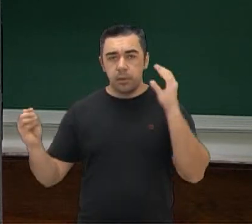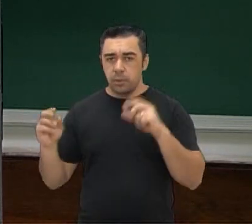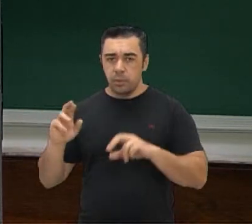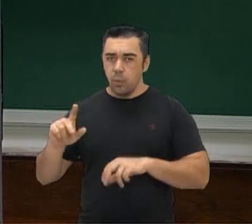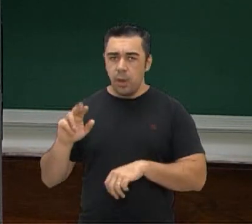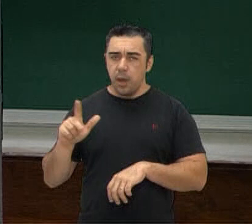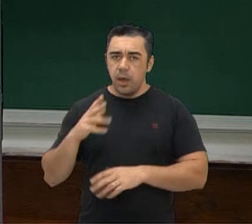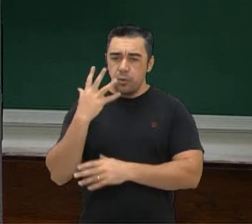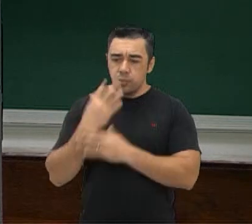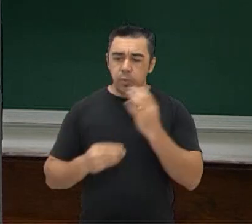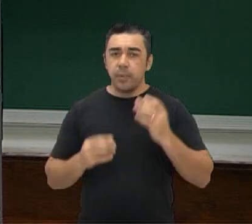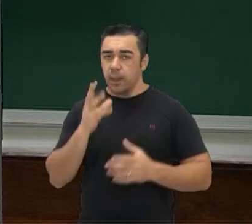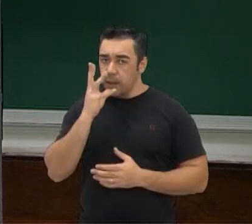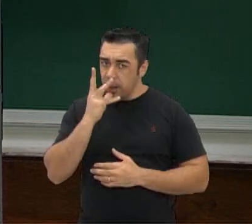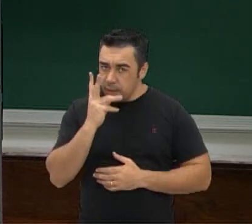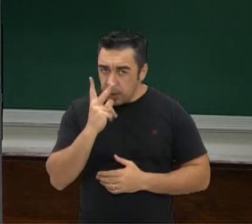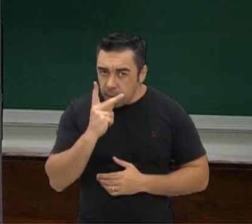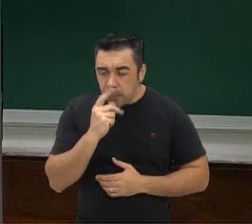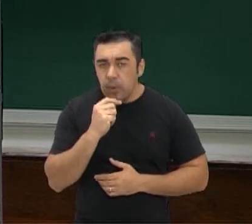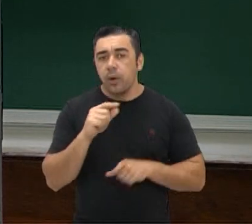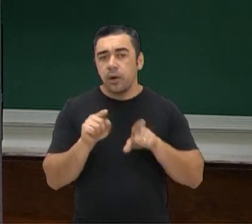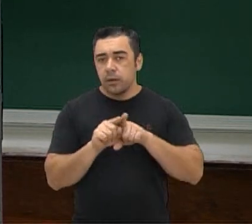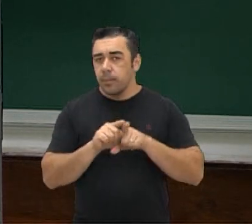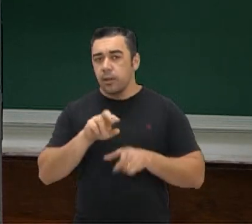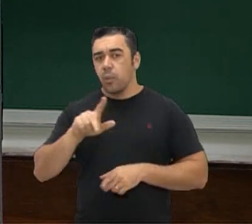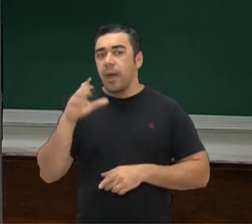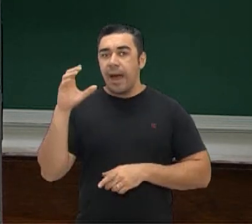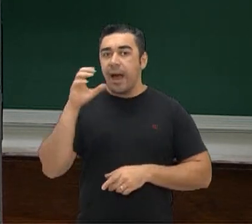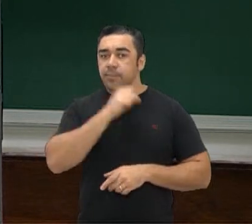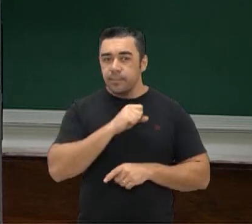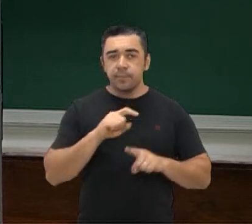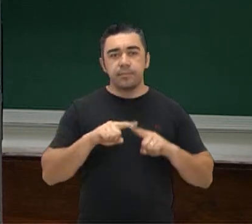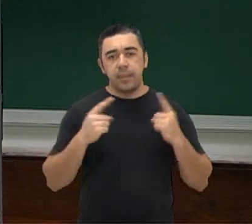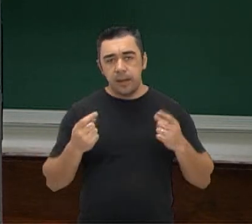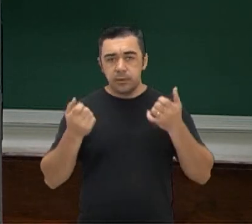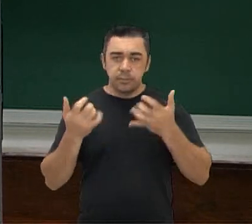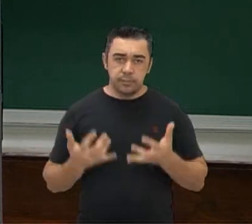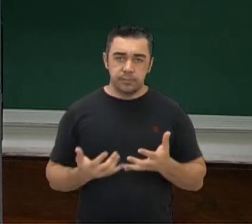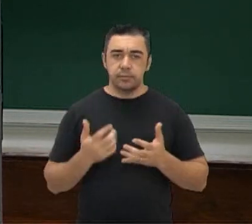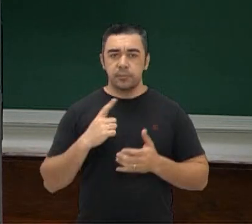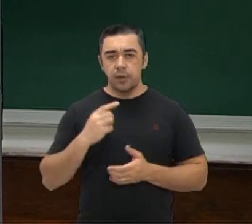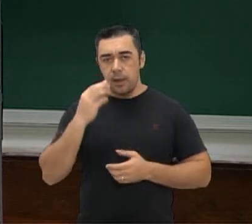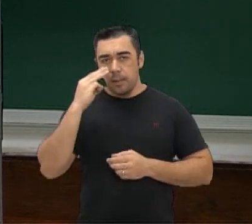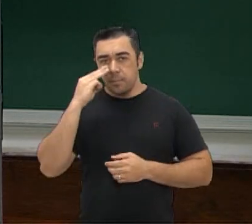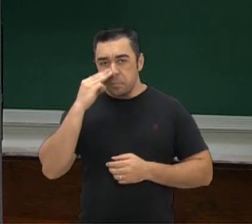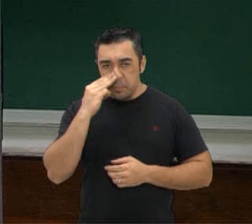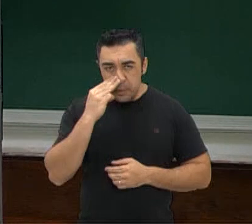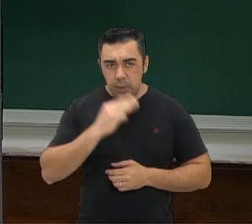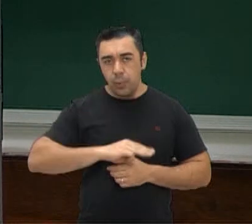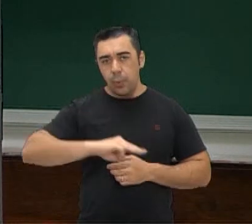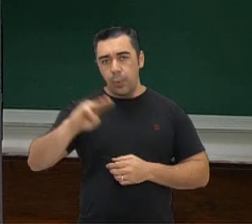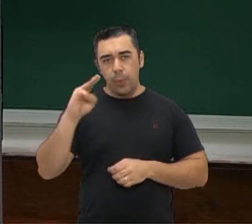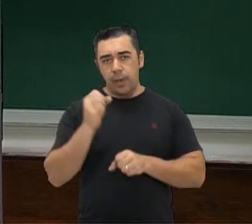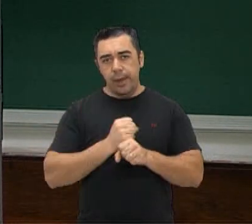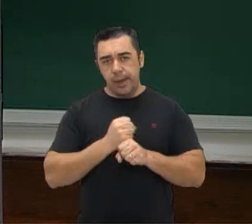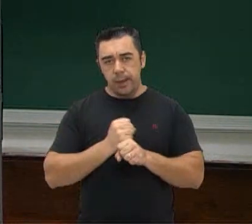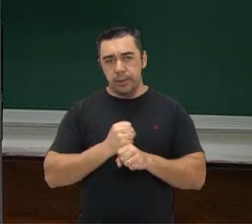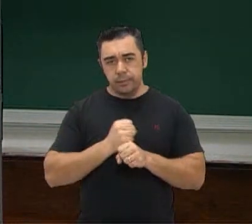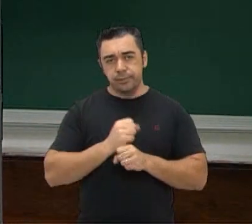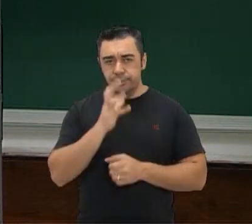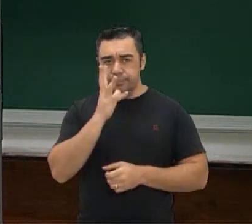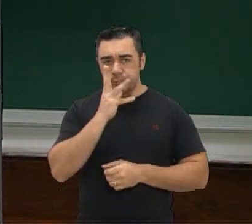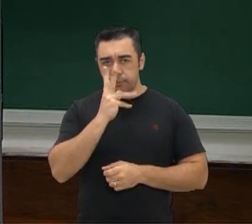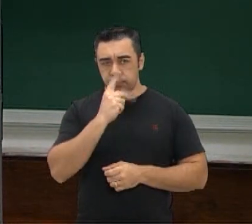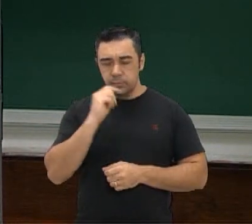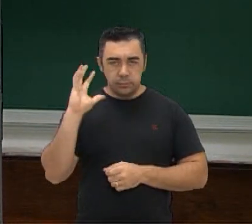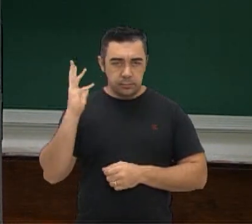para outra. A extinção leva tempo também, não é tão rápido, né? Só que a gente está falando em milhões, bilhões de anos, então demora mesmo de acontecer. Então